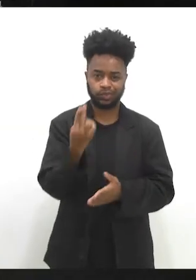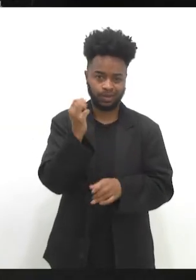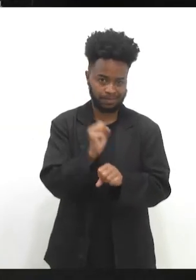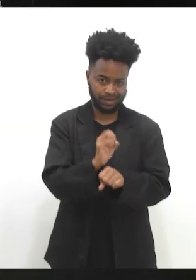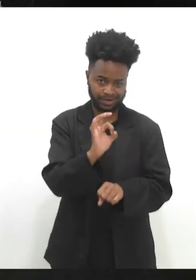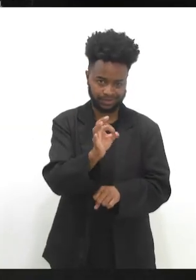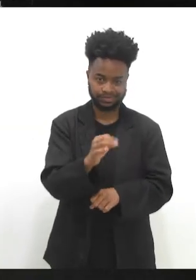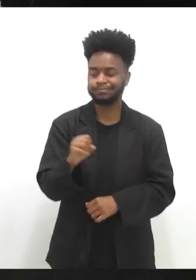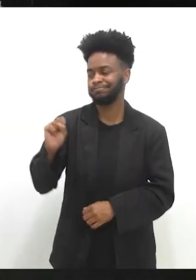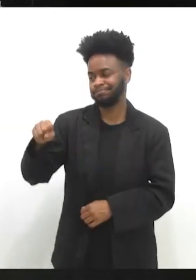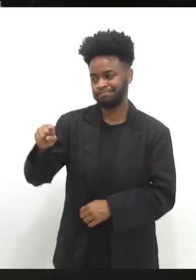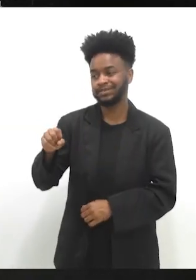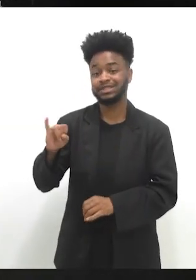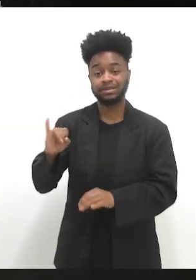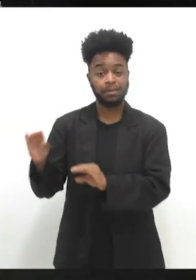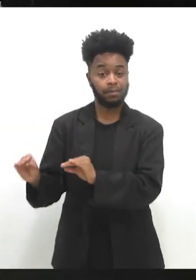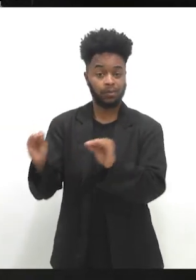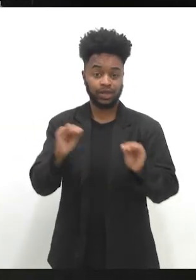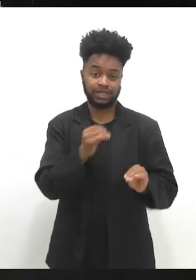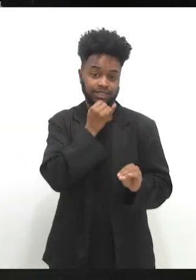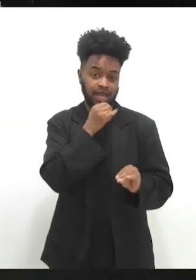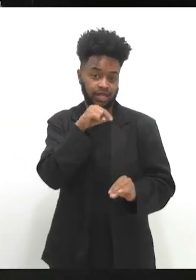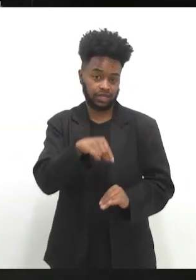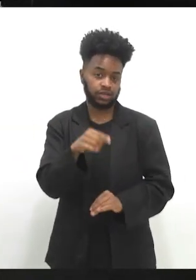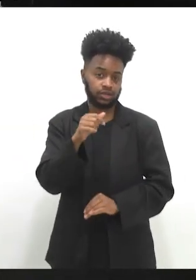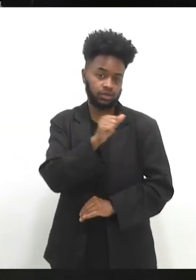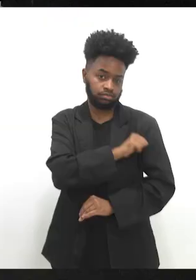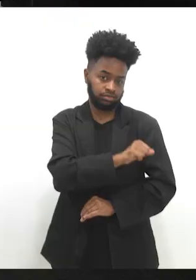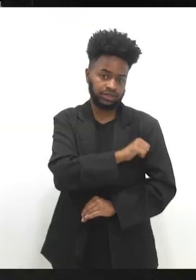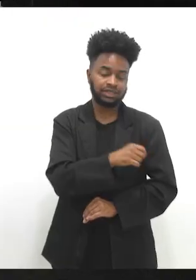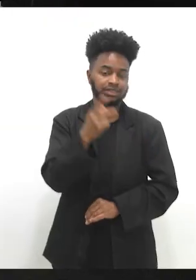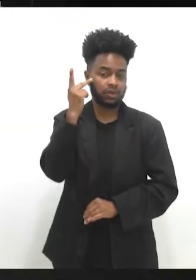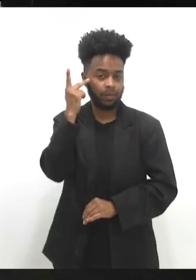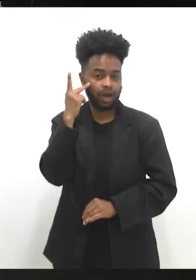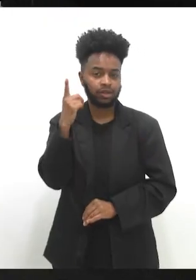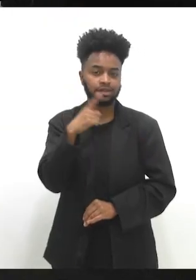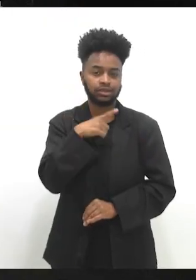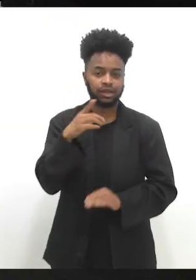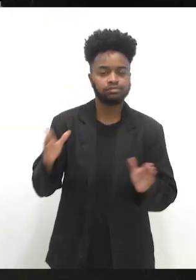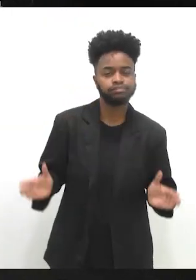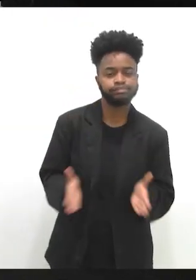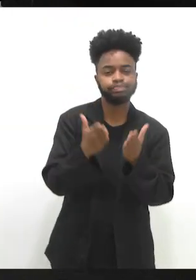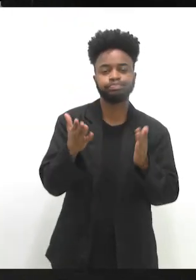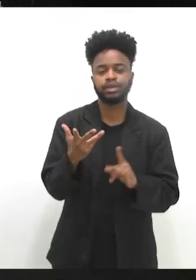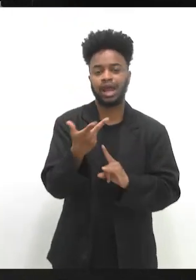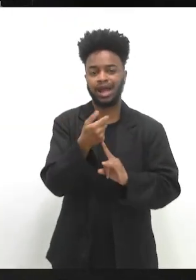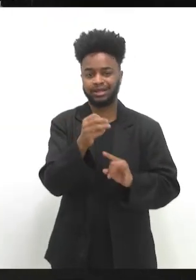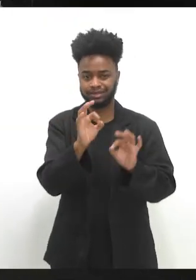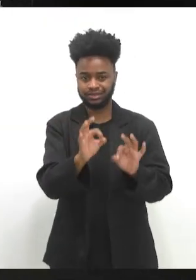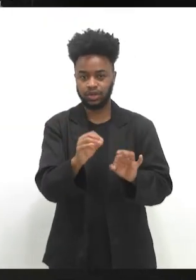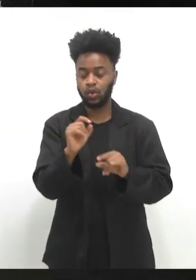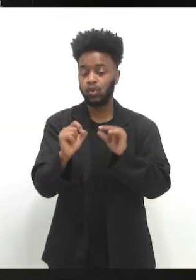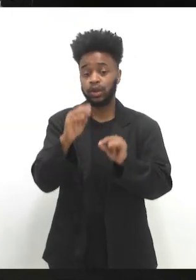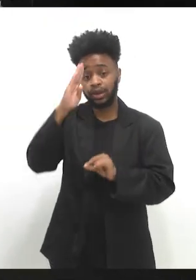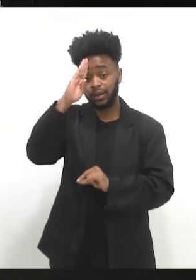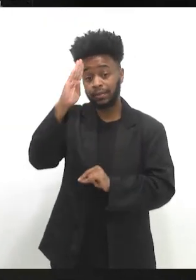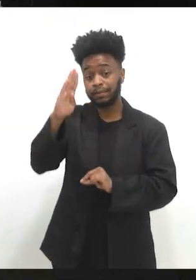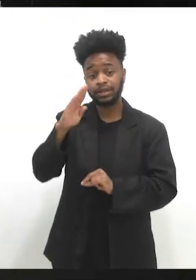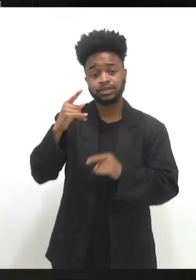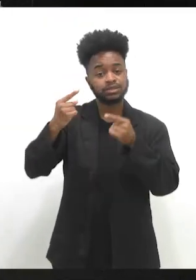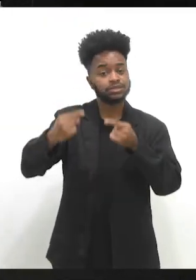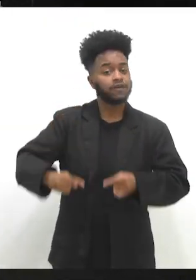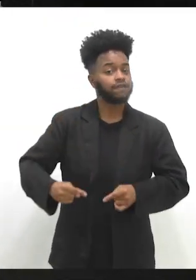parar, né? Ou querer sair de um lugar que, por exemplo, o Rio de Janeiro, São Paulo, as grandes capitais pulsa muito, né? Muito. Qual é o